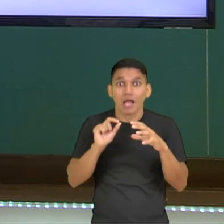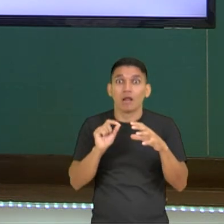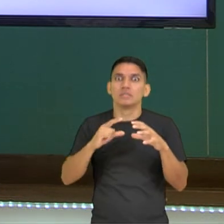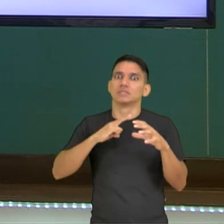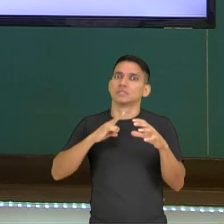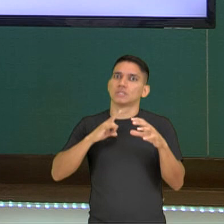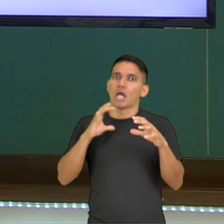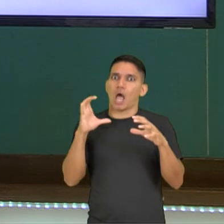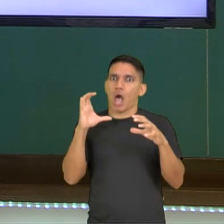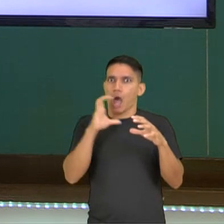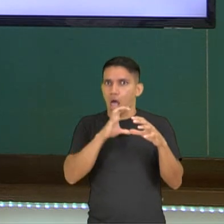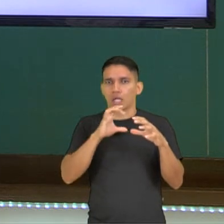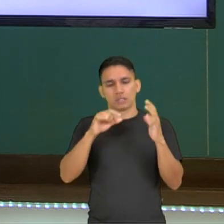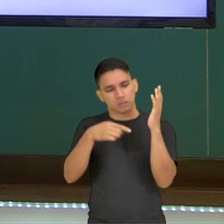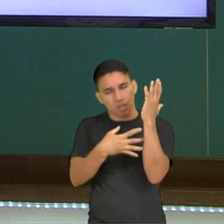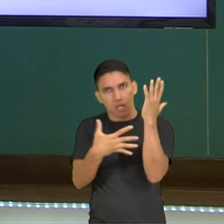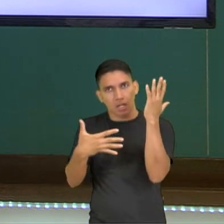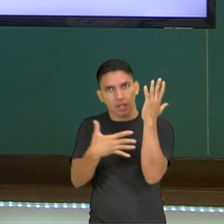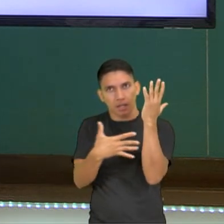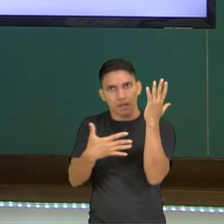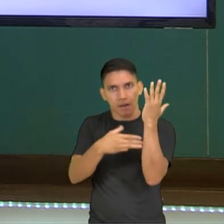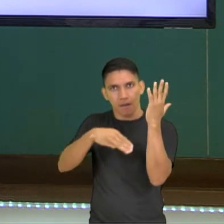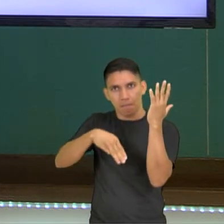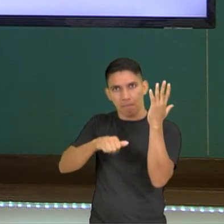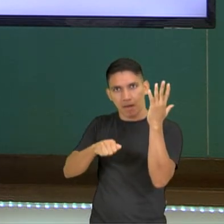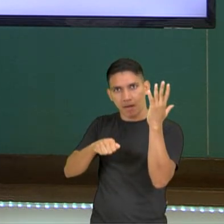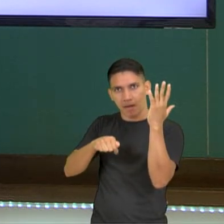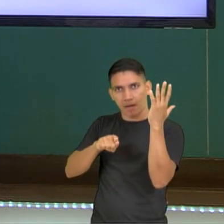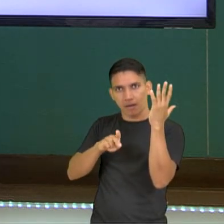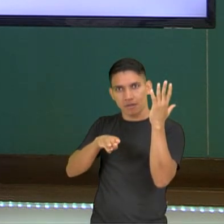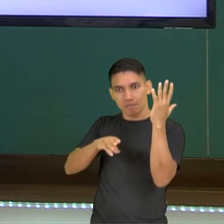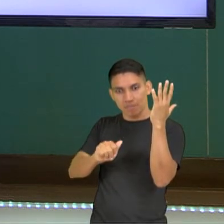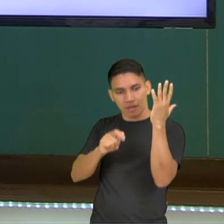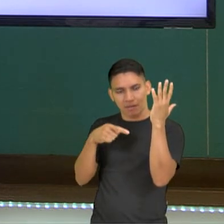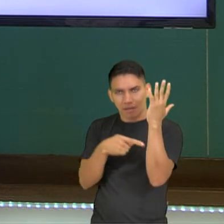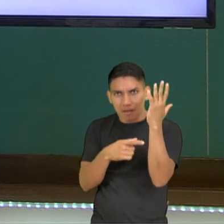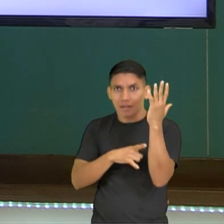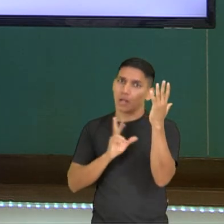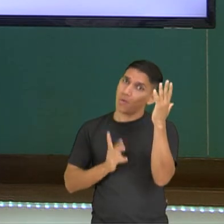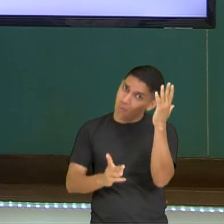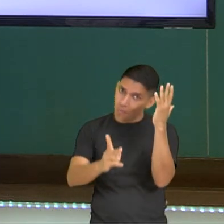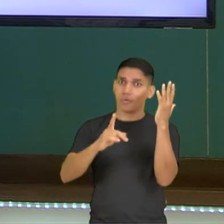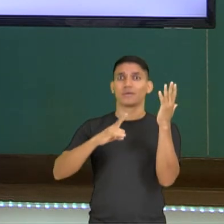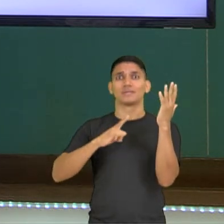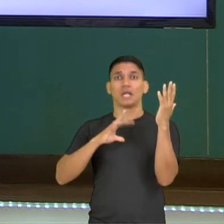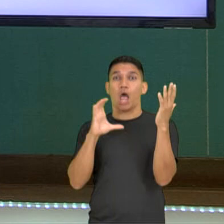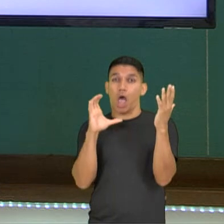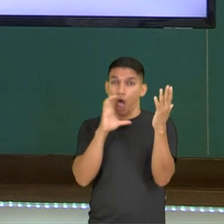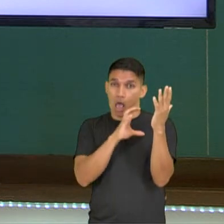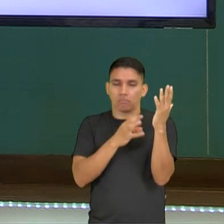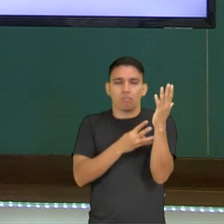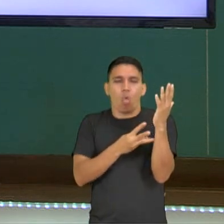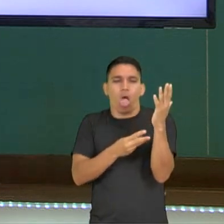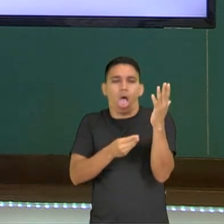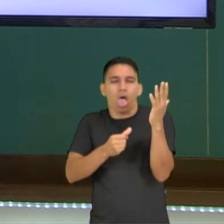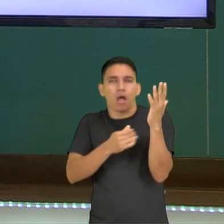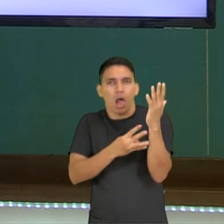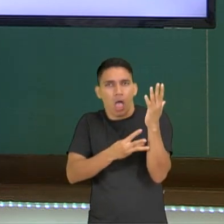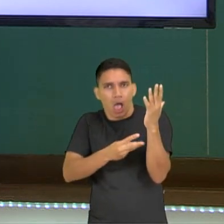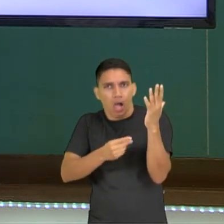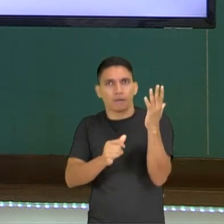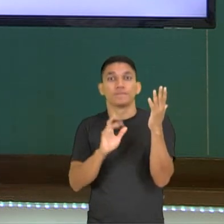muito quente, o magma. Então, no interior do nosso planeta ainda existe esse material quente e pastoso. Aqui a gente tem